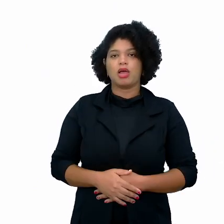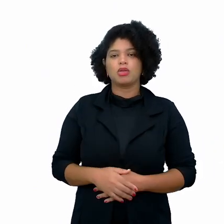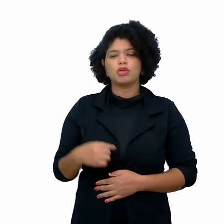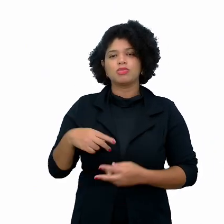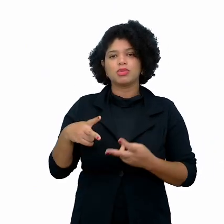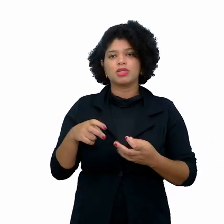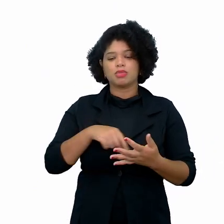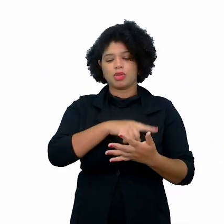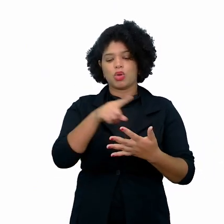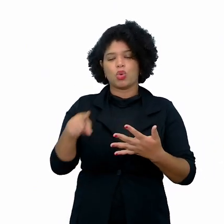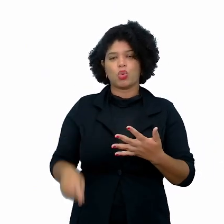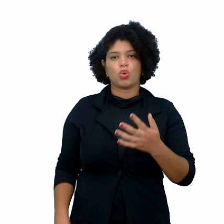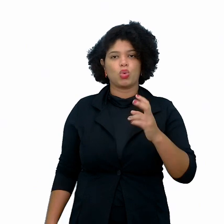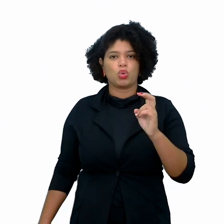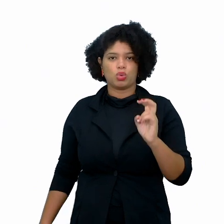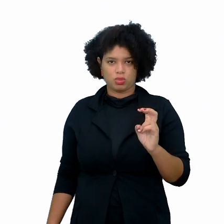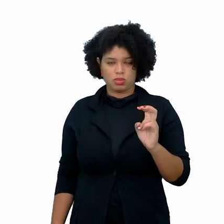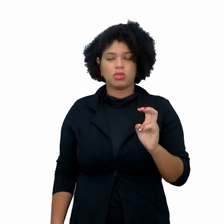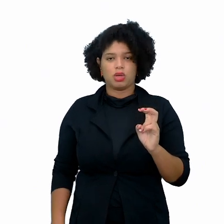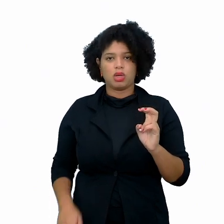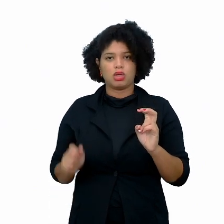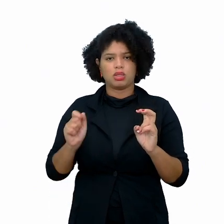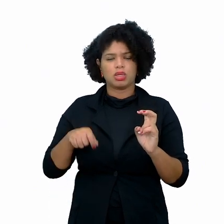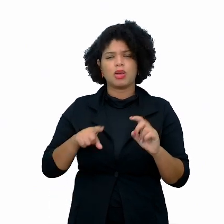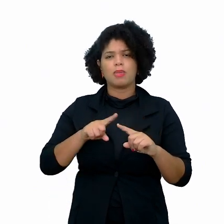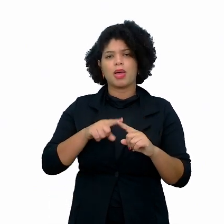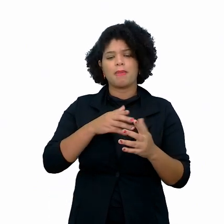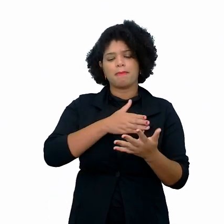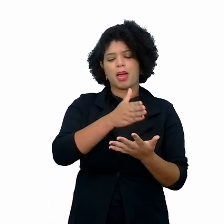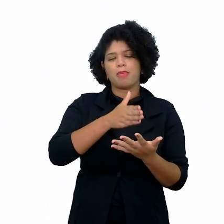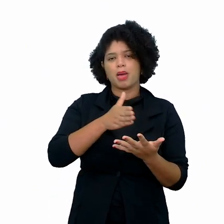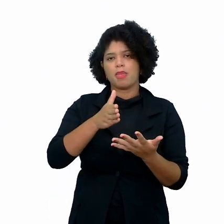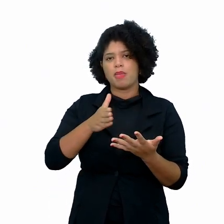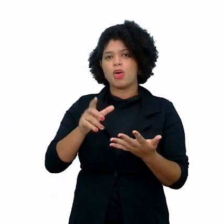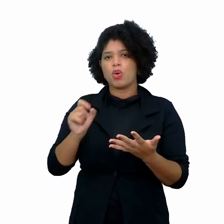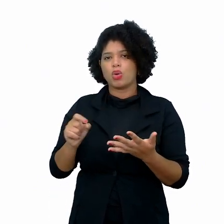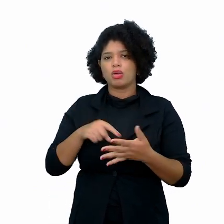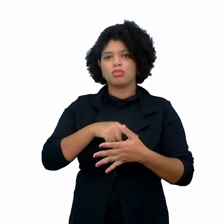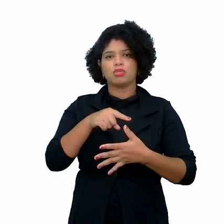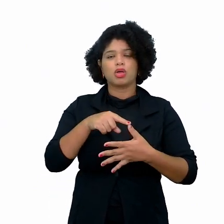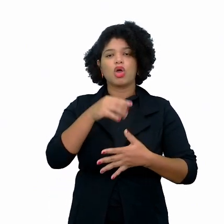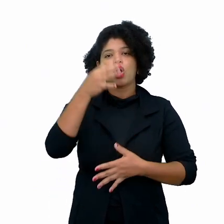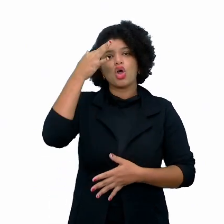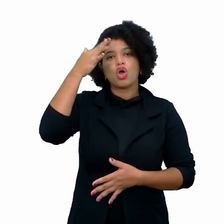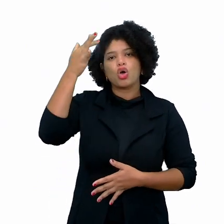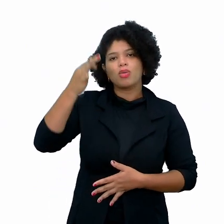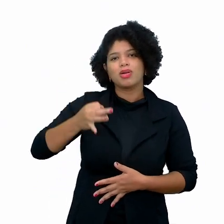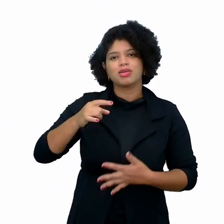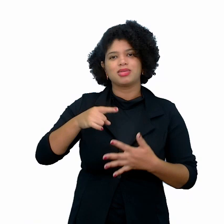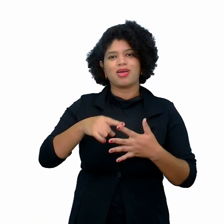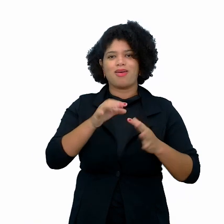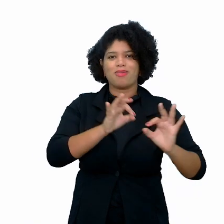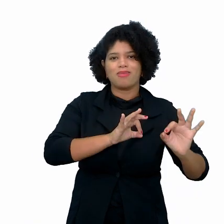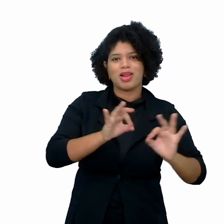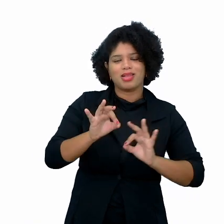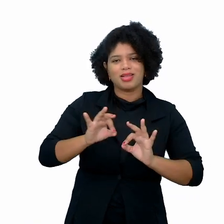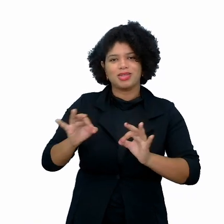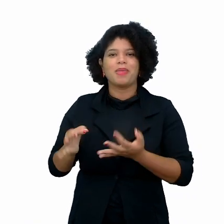5 habilidades que perpassam da compreensão ao planejamento textual.